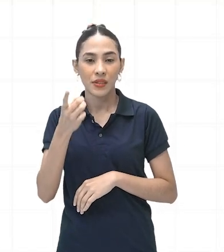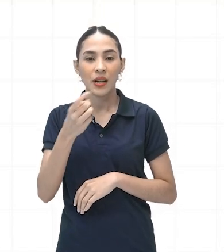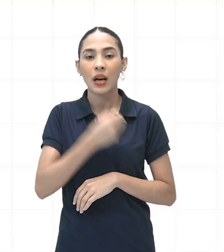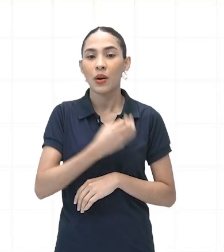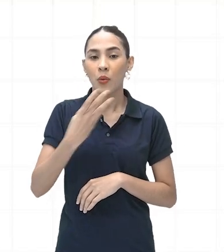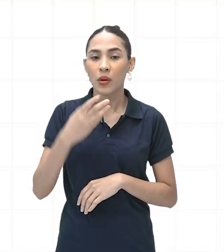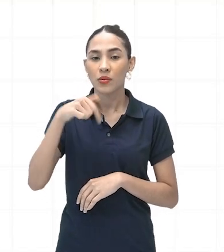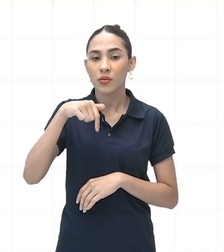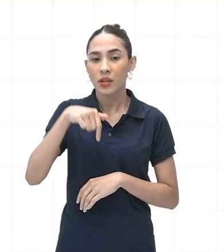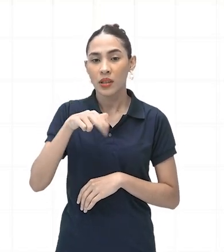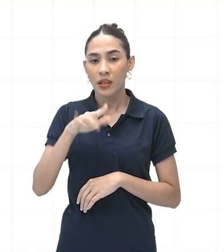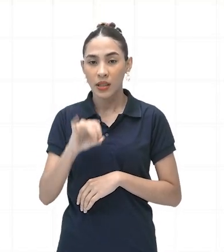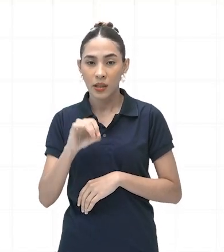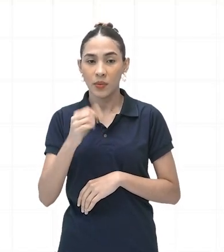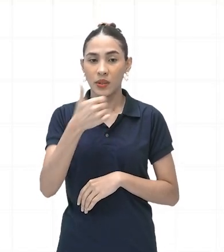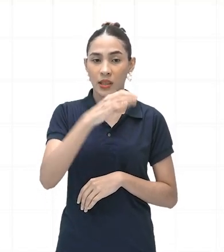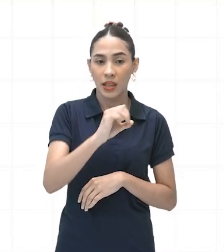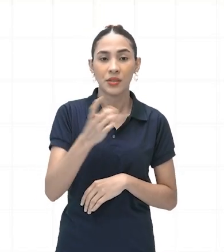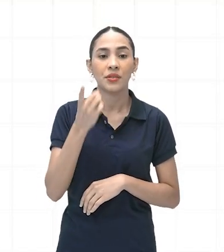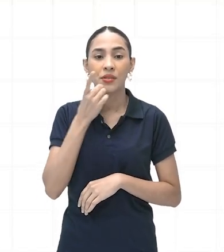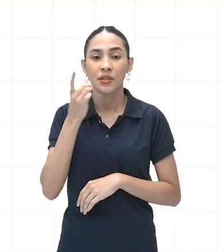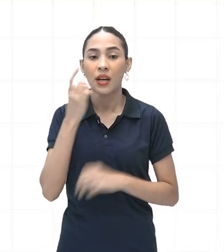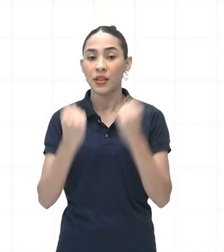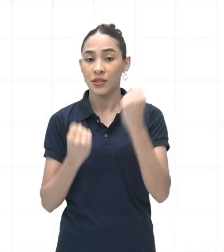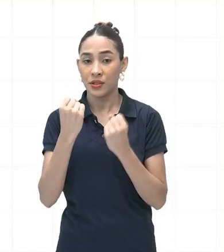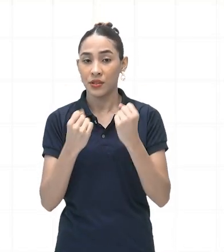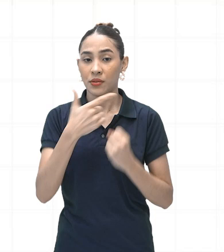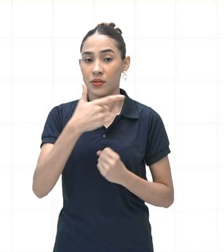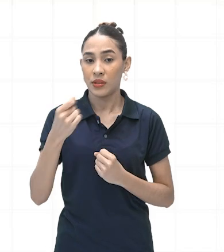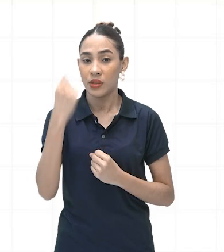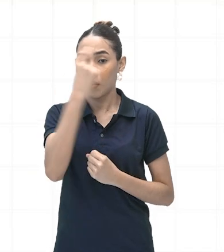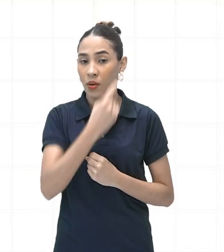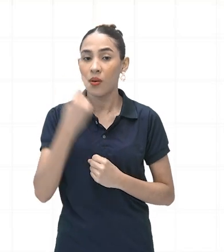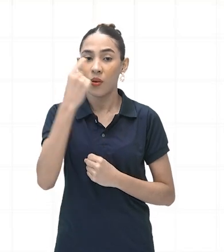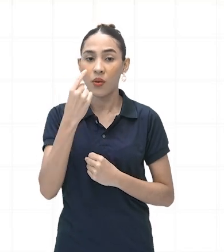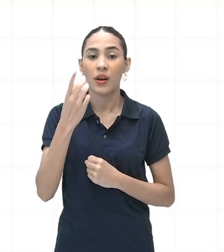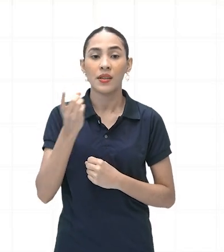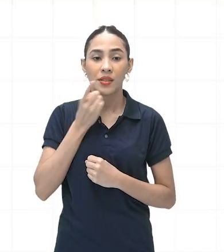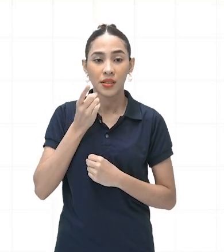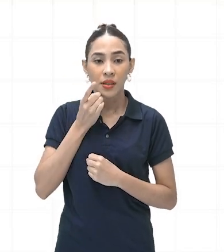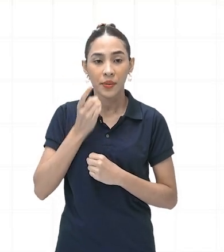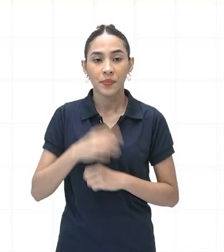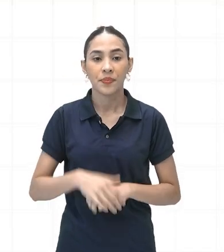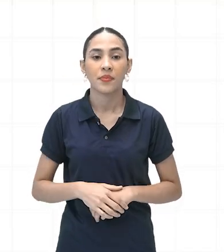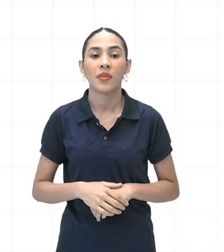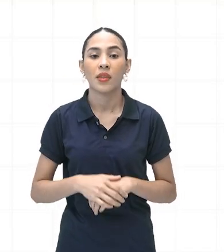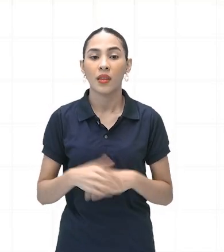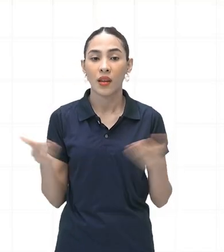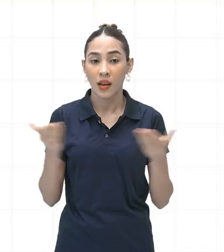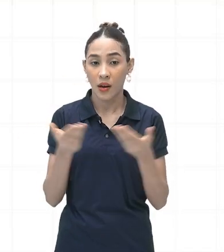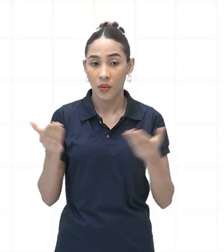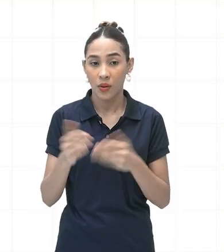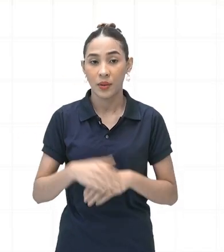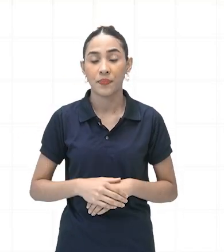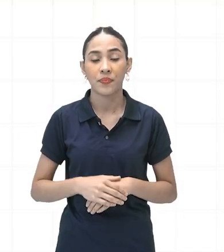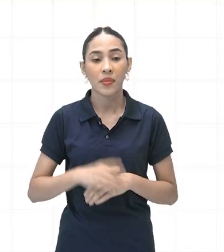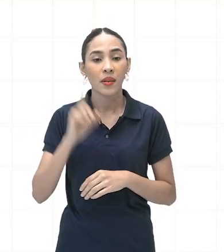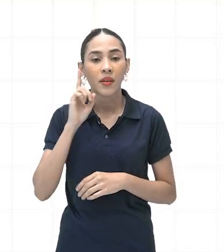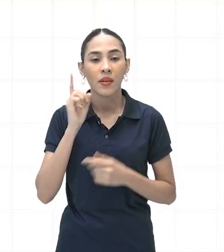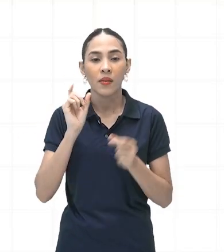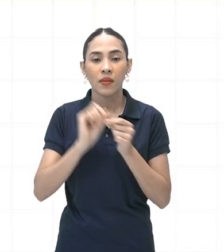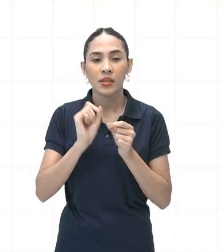quilômetros percorrerão em 10 dias, dirigindo 16 horas por dia? E agora, nós vamos